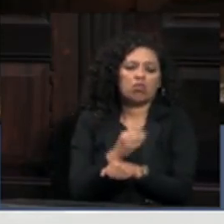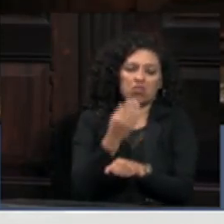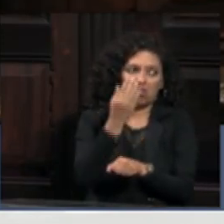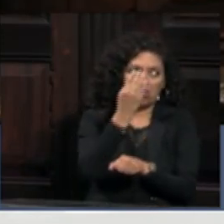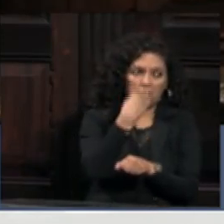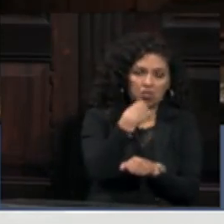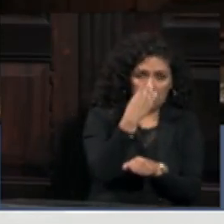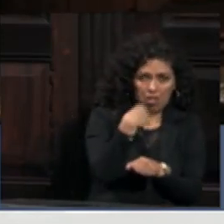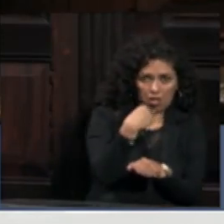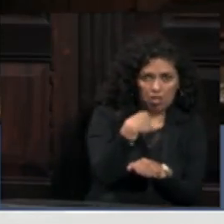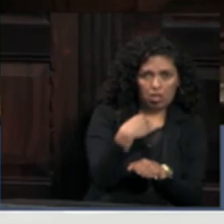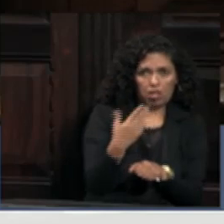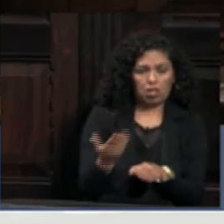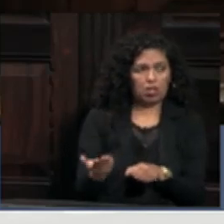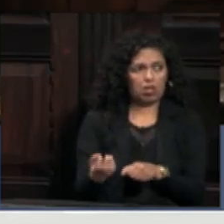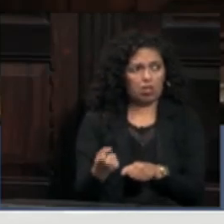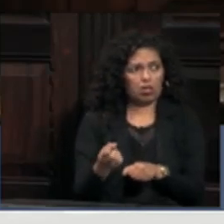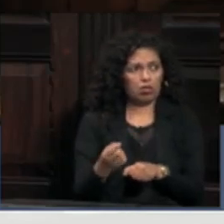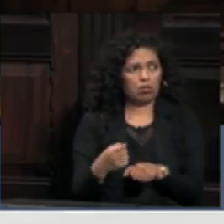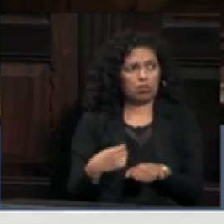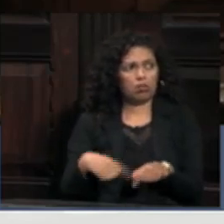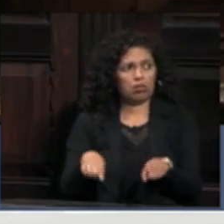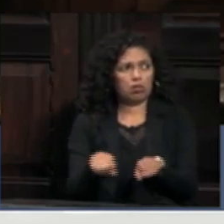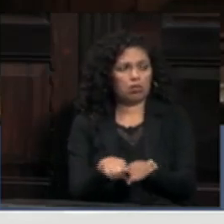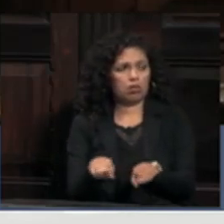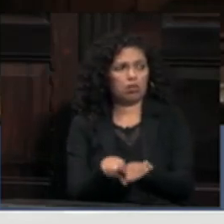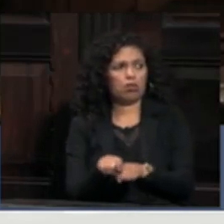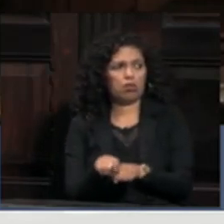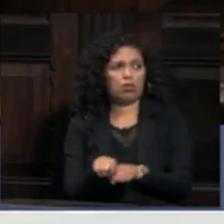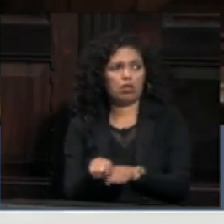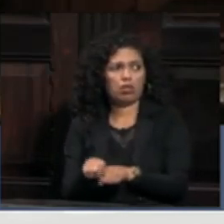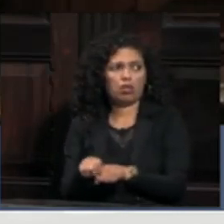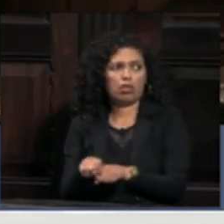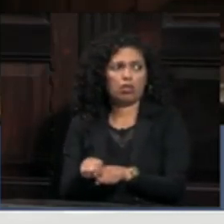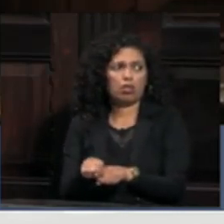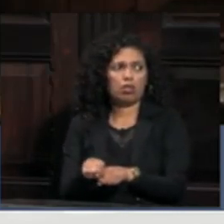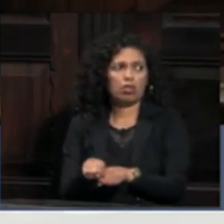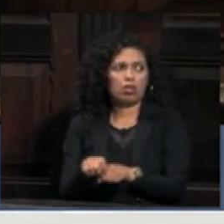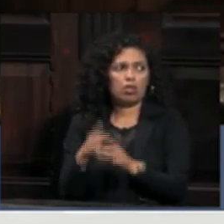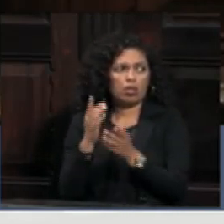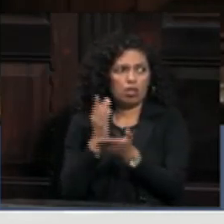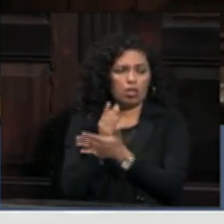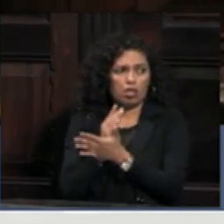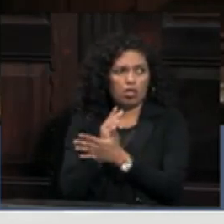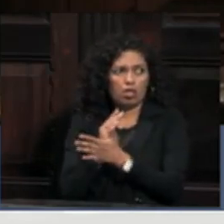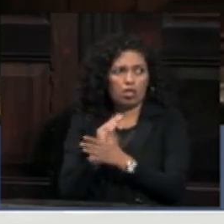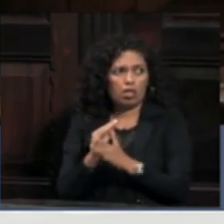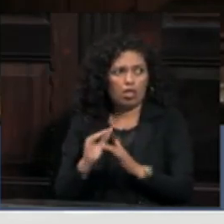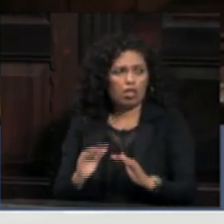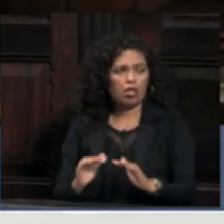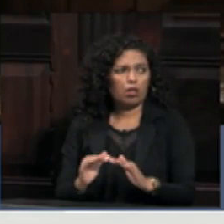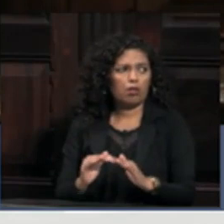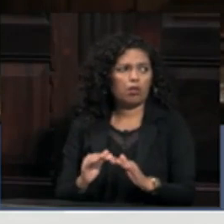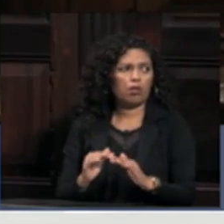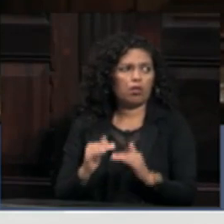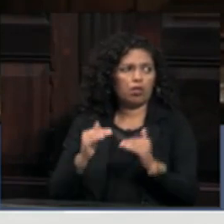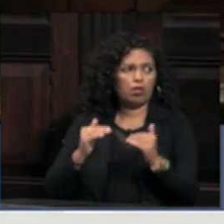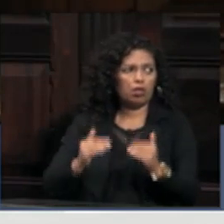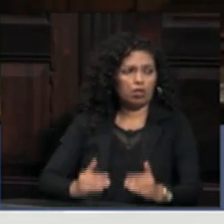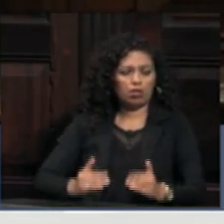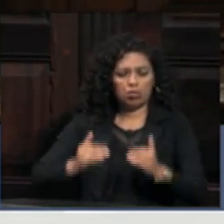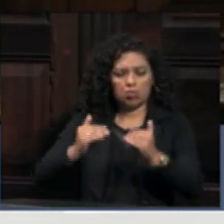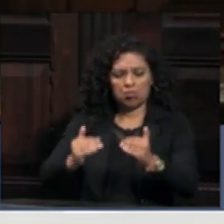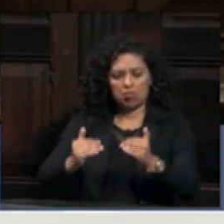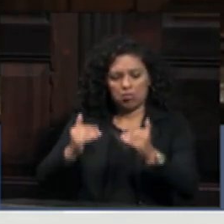mas o fim do ministério que incorpora as atividades de interesse da classe